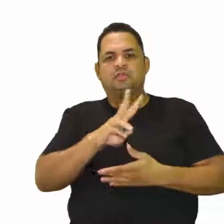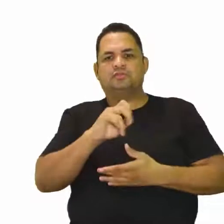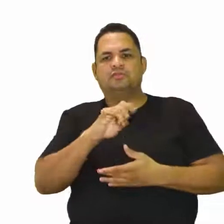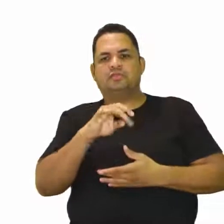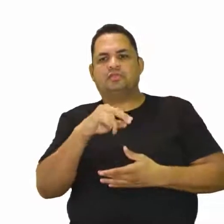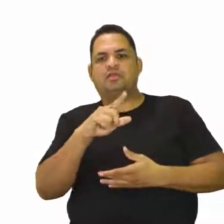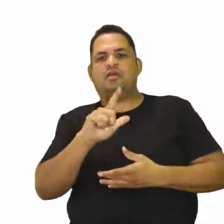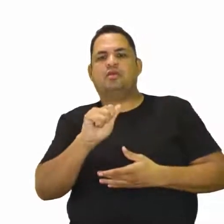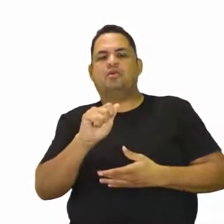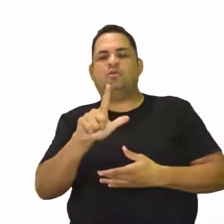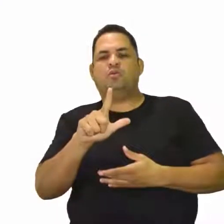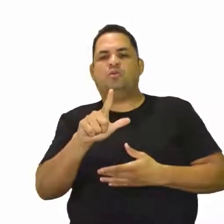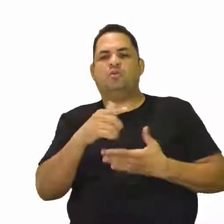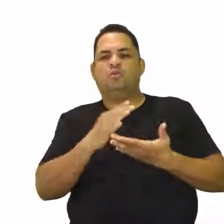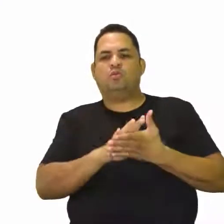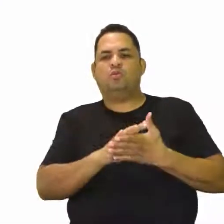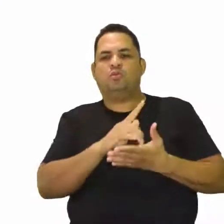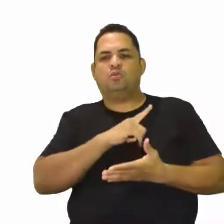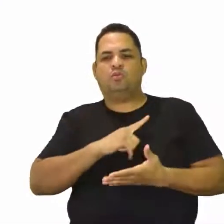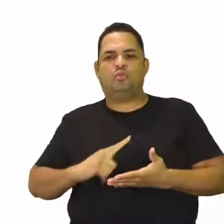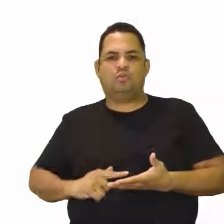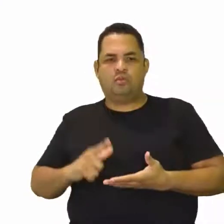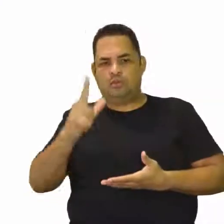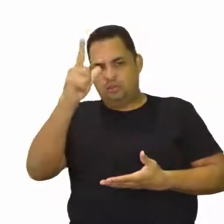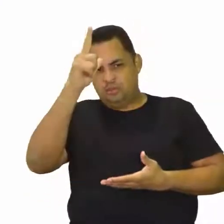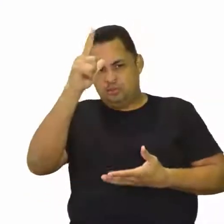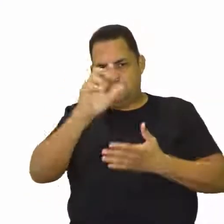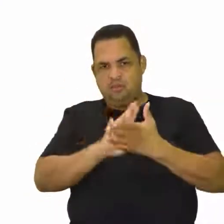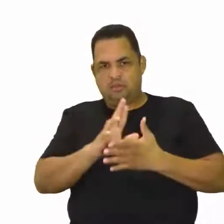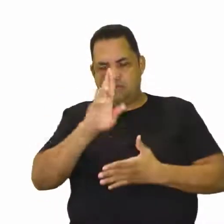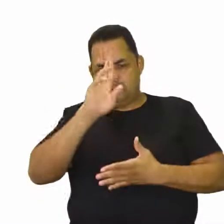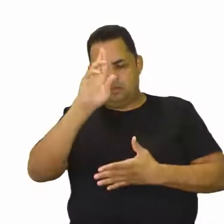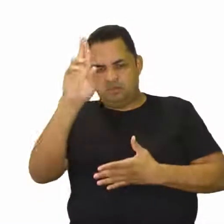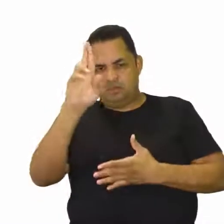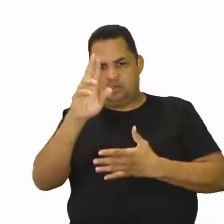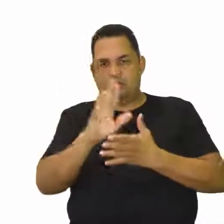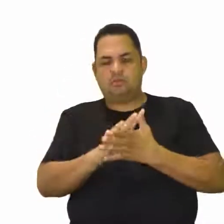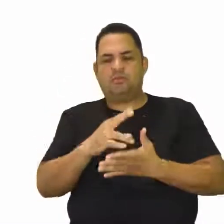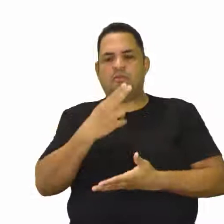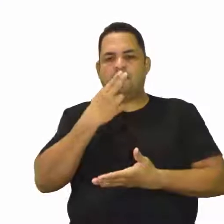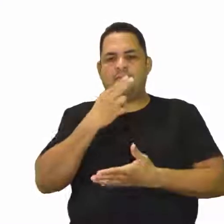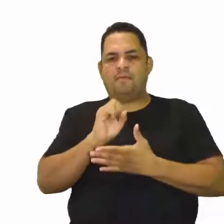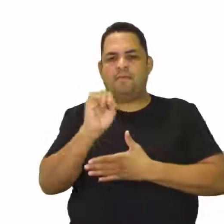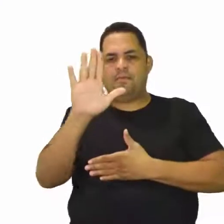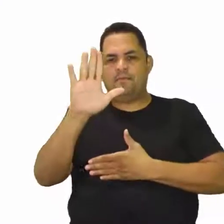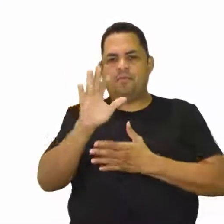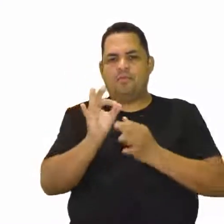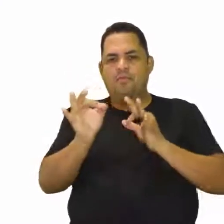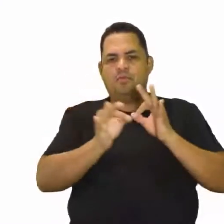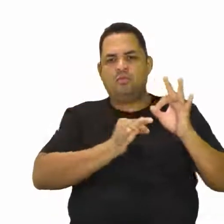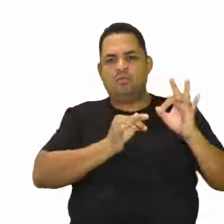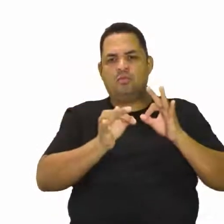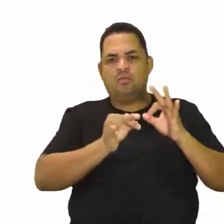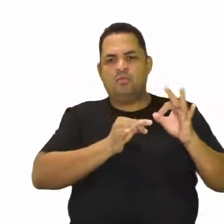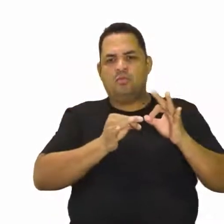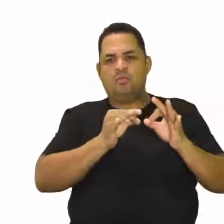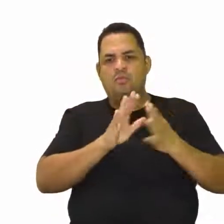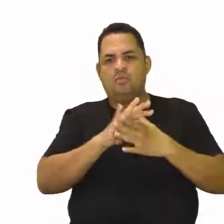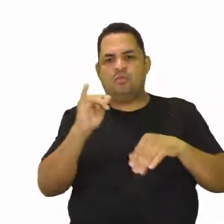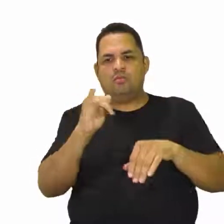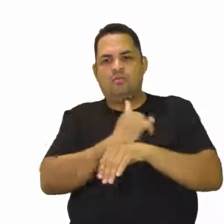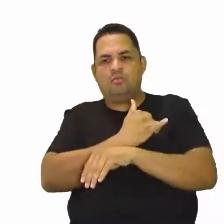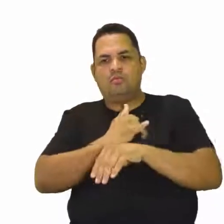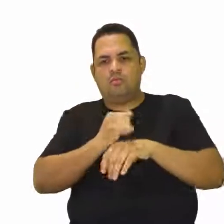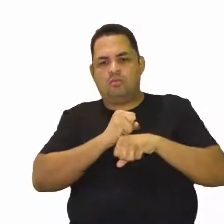para vocês, lembram? Pois é, o governo da Alemanha, que vai ser liderado por Adolf Hitler, vai planejar a